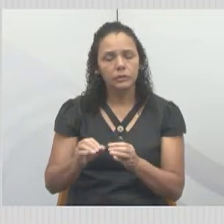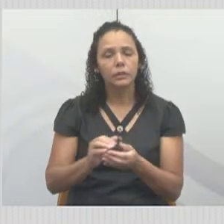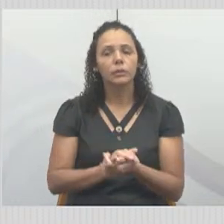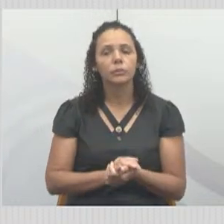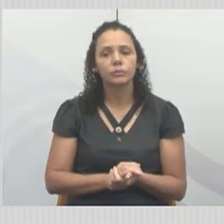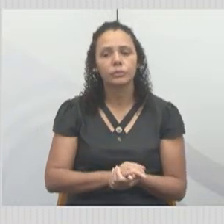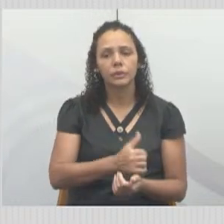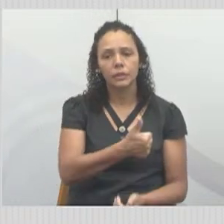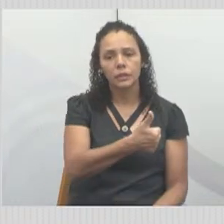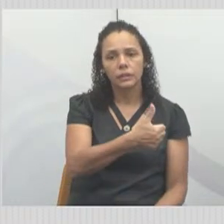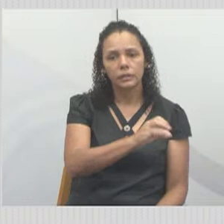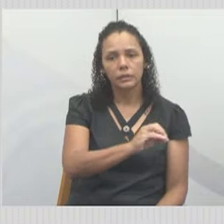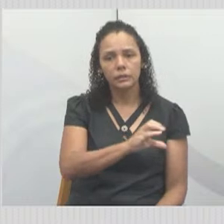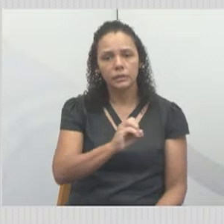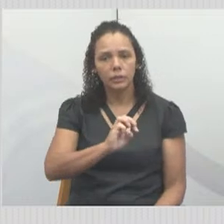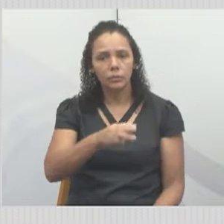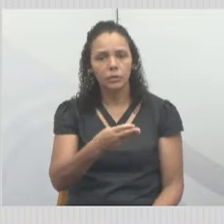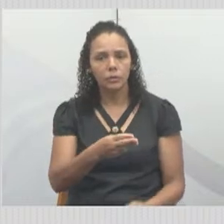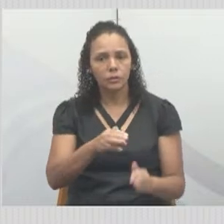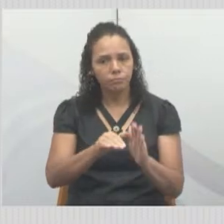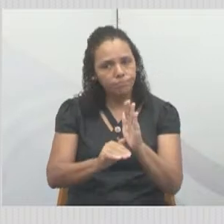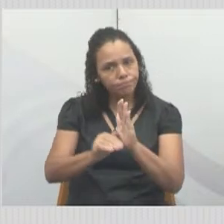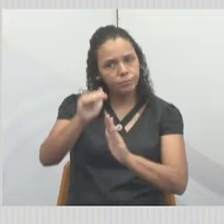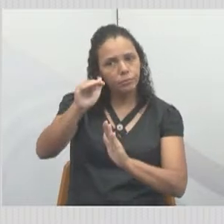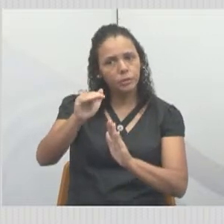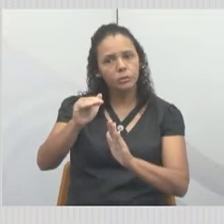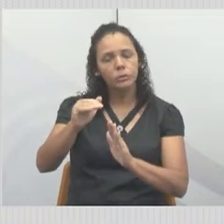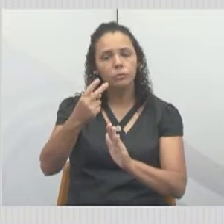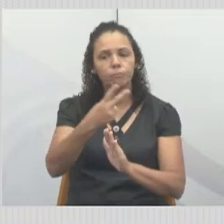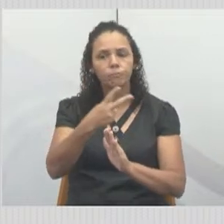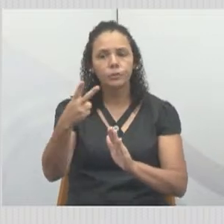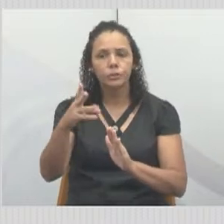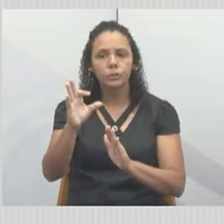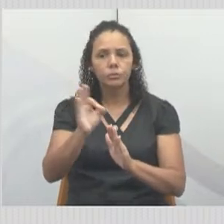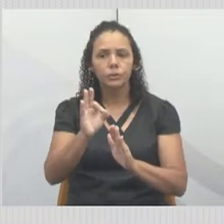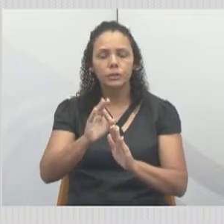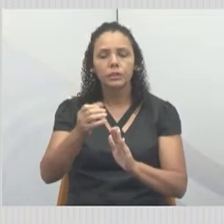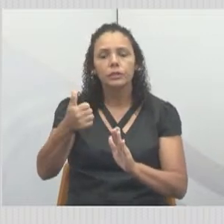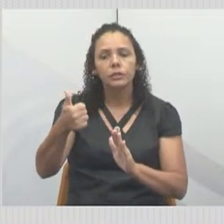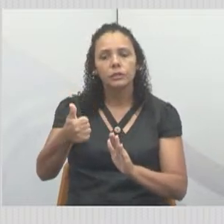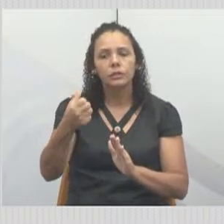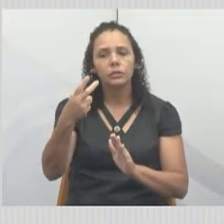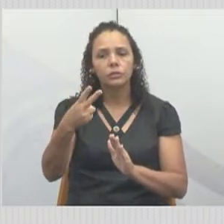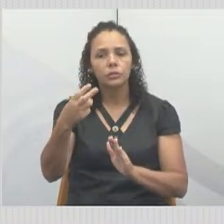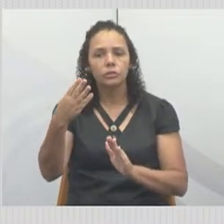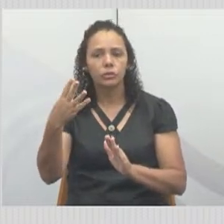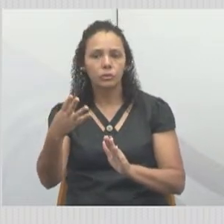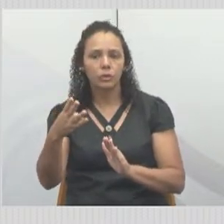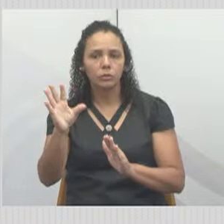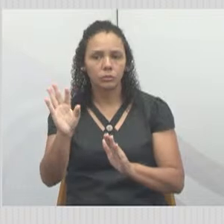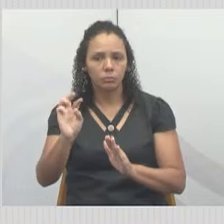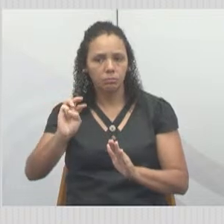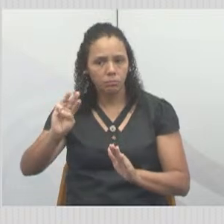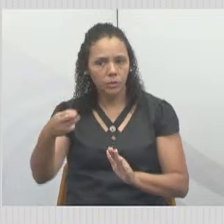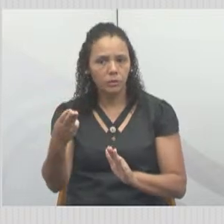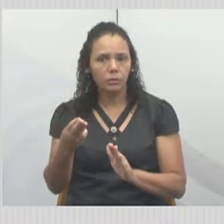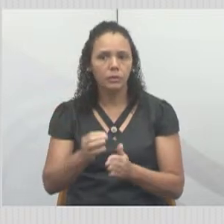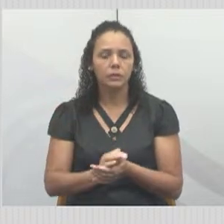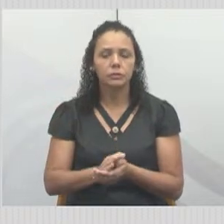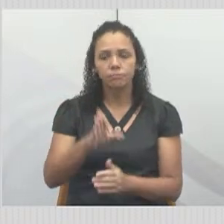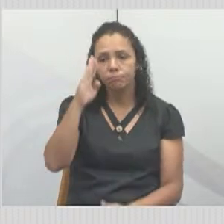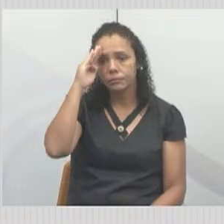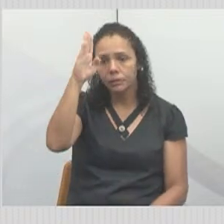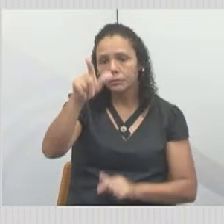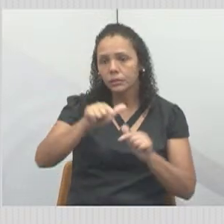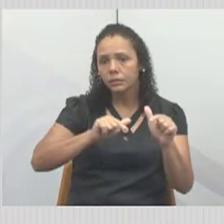de 100 milhões executados em 2022 para 124 milhões, alta de 22%. Entre as